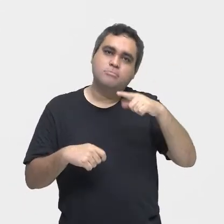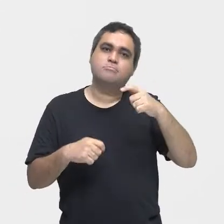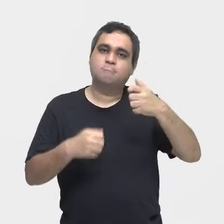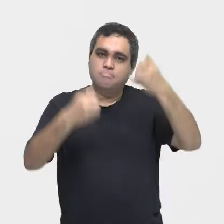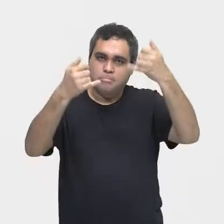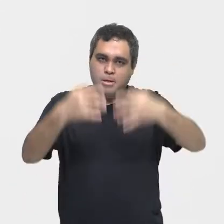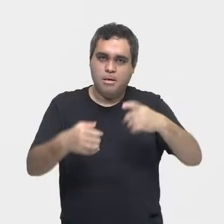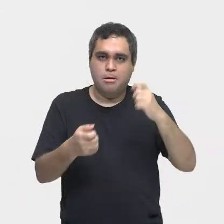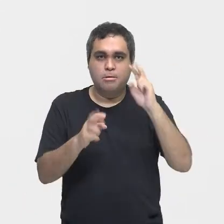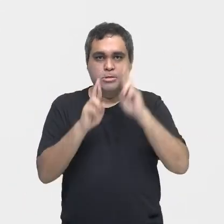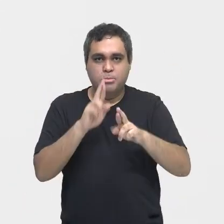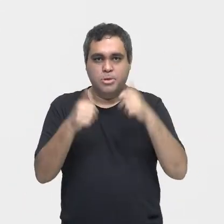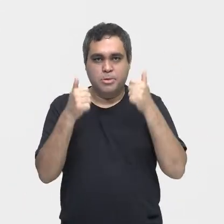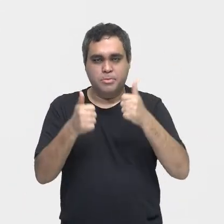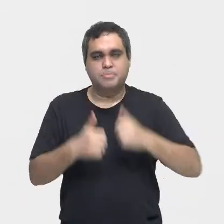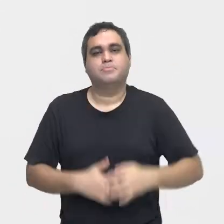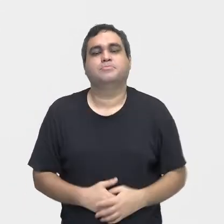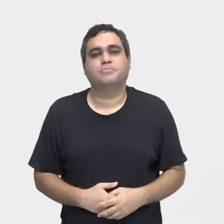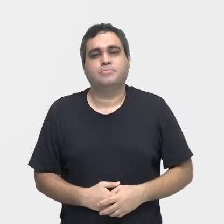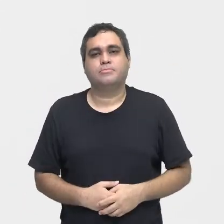então? Daqui a pouco a gente volta, tá?